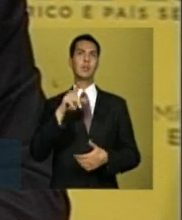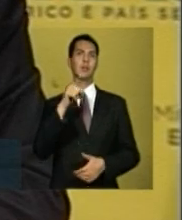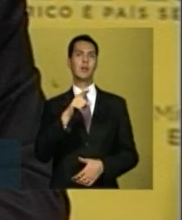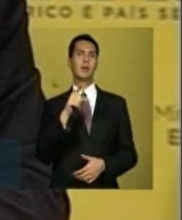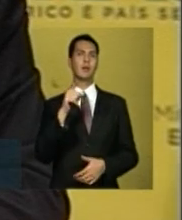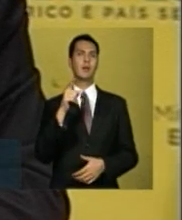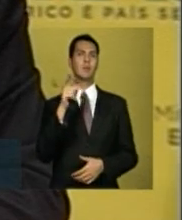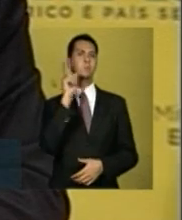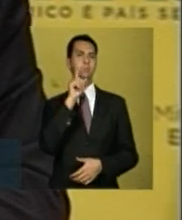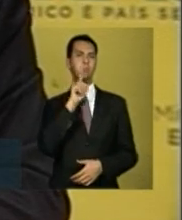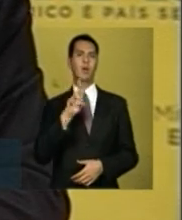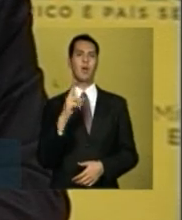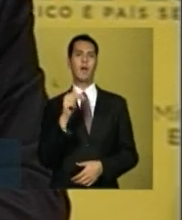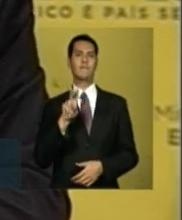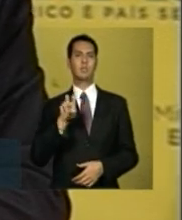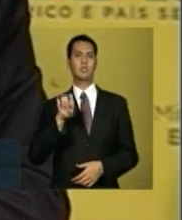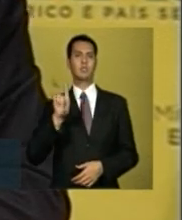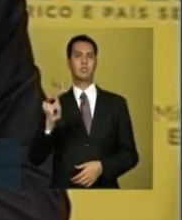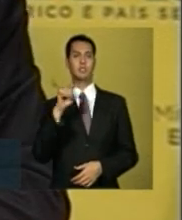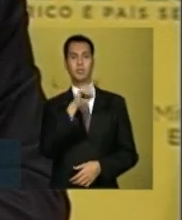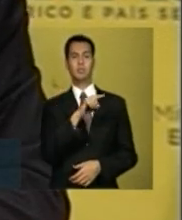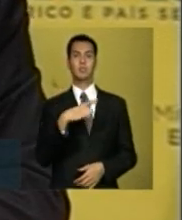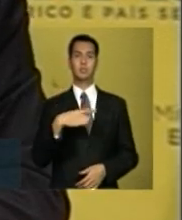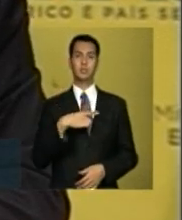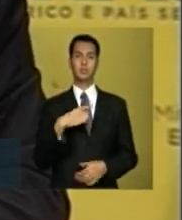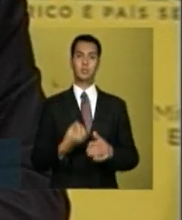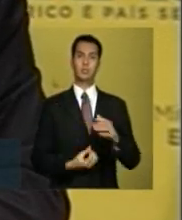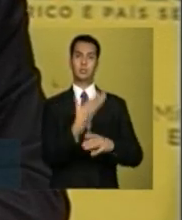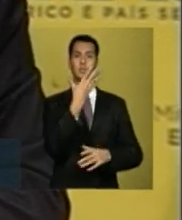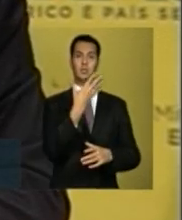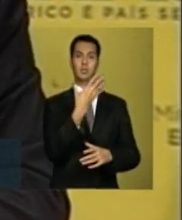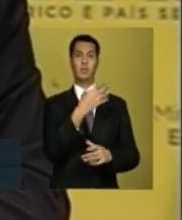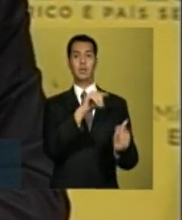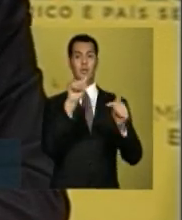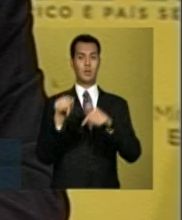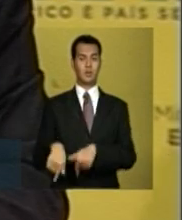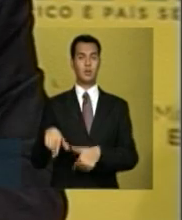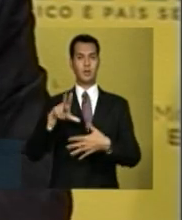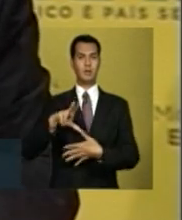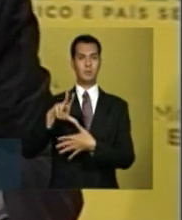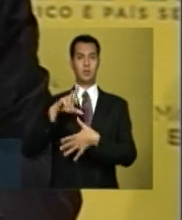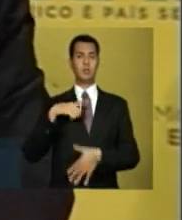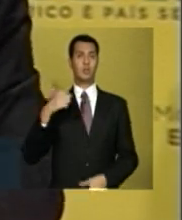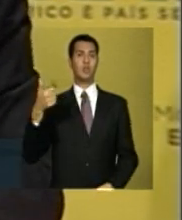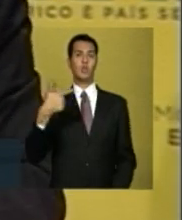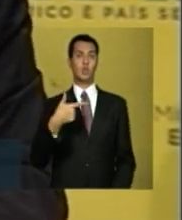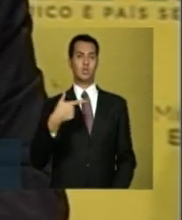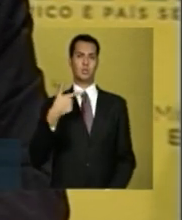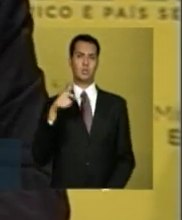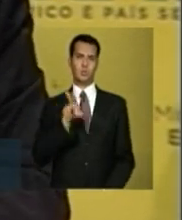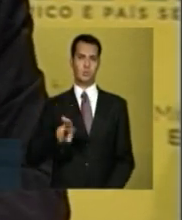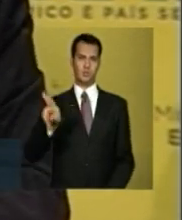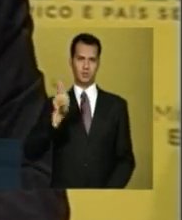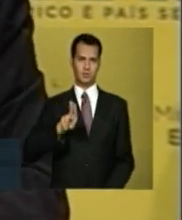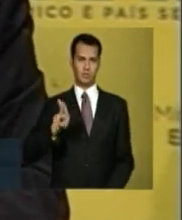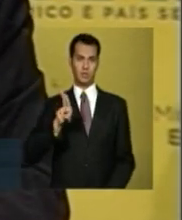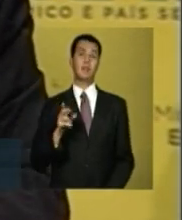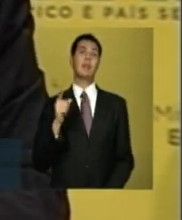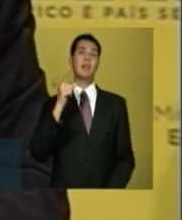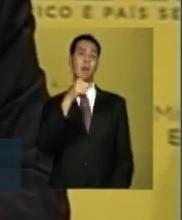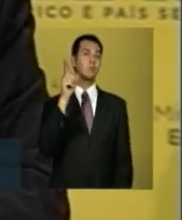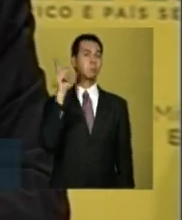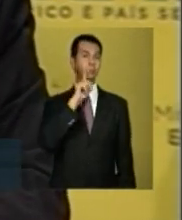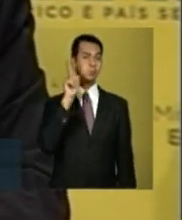criado em 1648 Nós já tínhamos 12 universidades na América espan então o Enem existe nos Estados Unidos